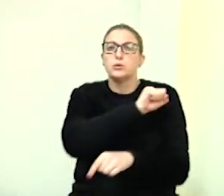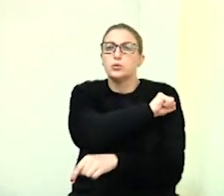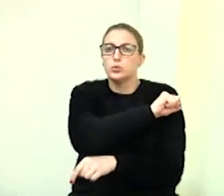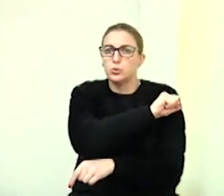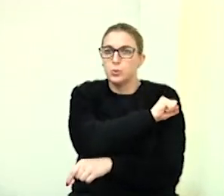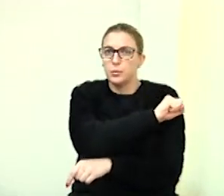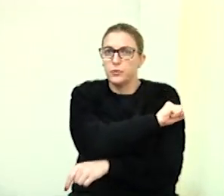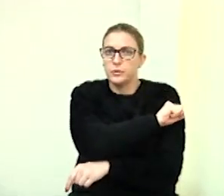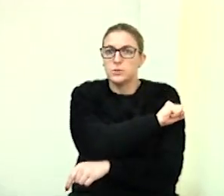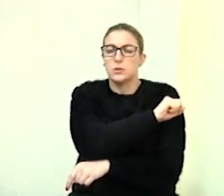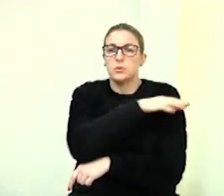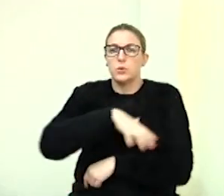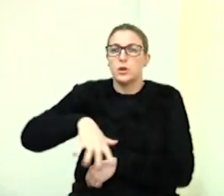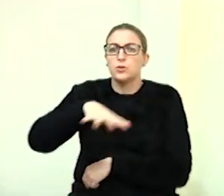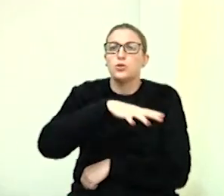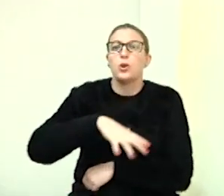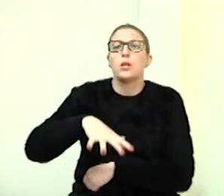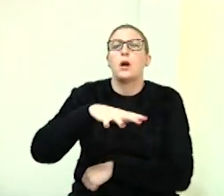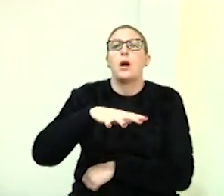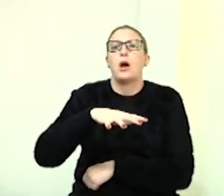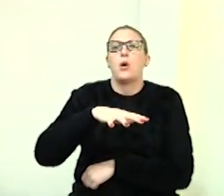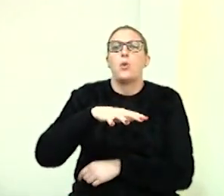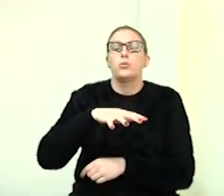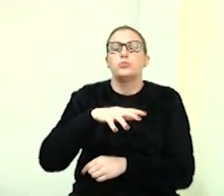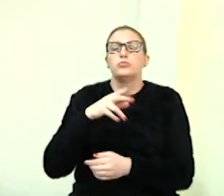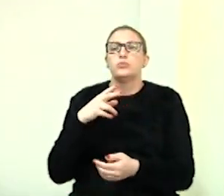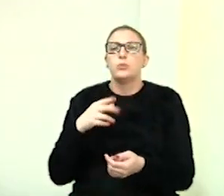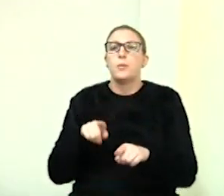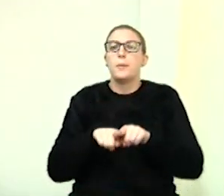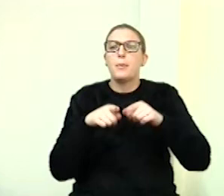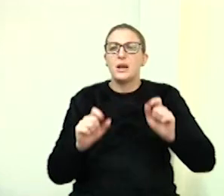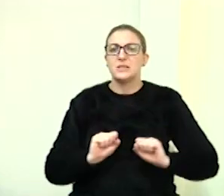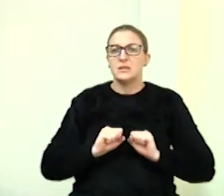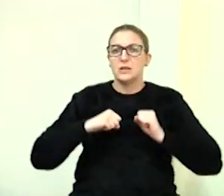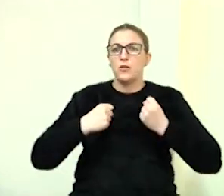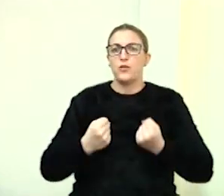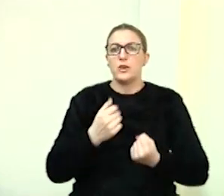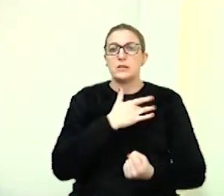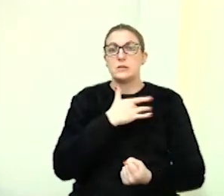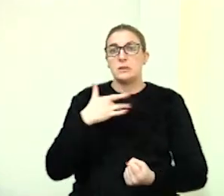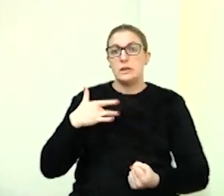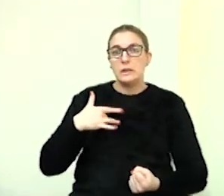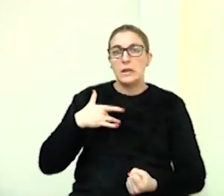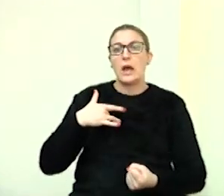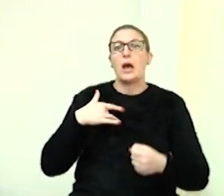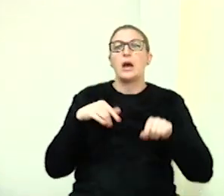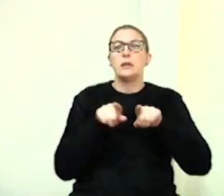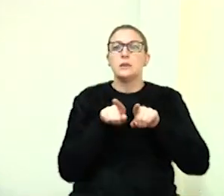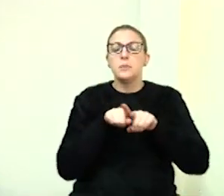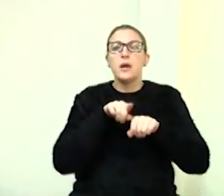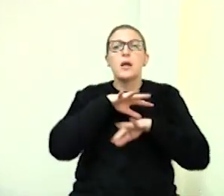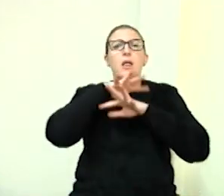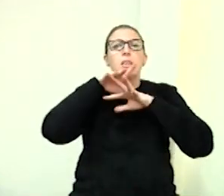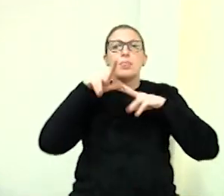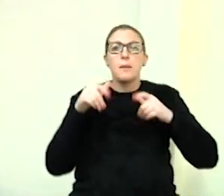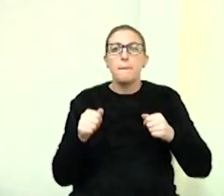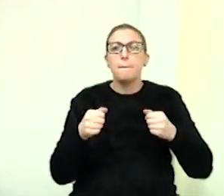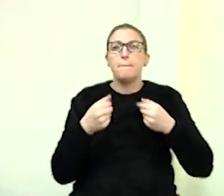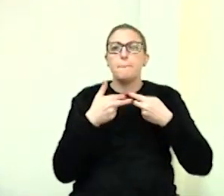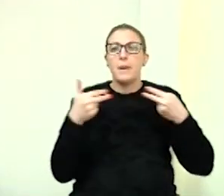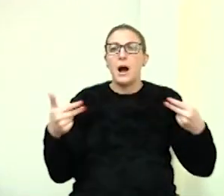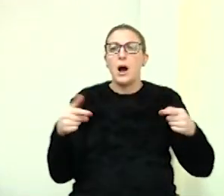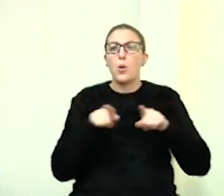continua atendendo da mesma forma, mas a defesa sanitária animal e vegetal atende, então, municípios divididos em 9